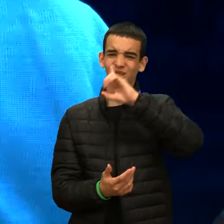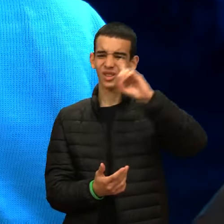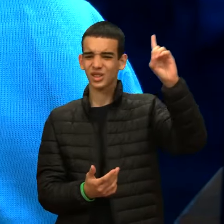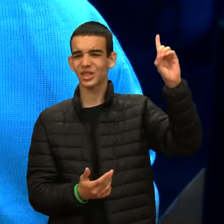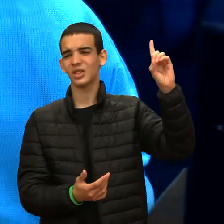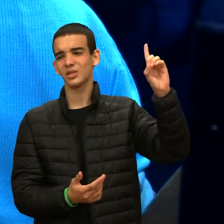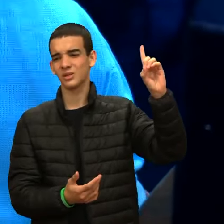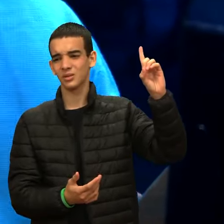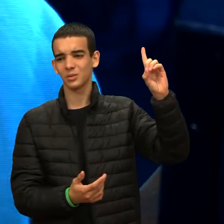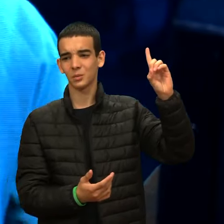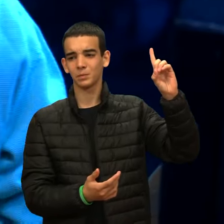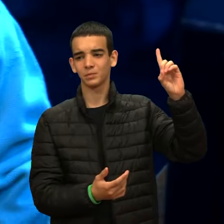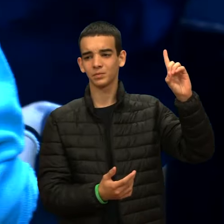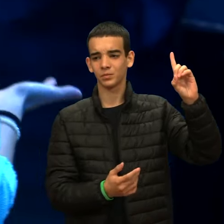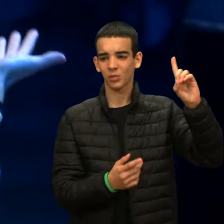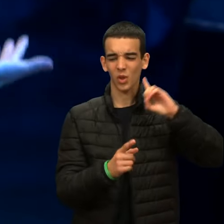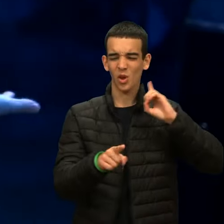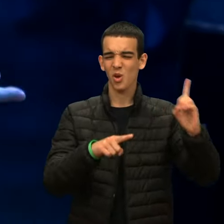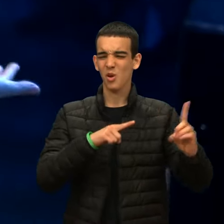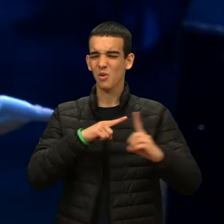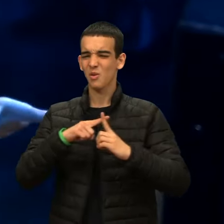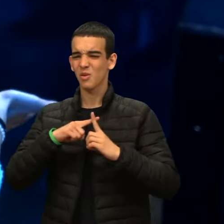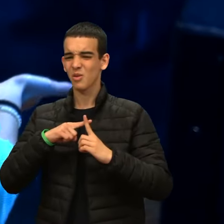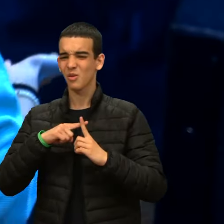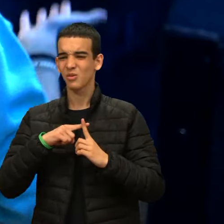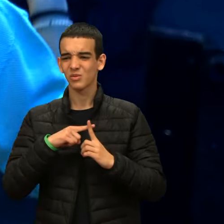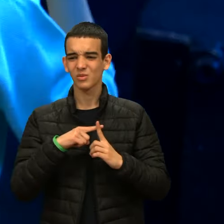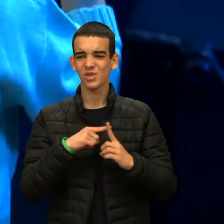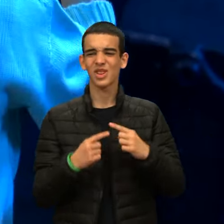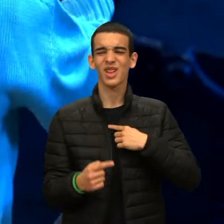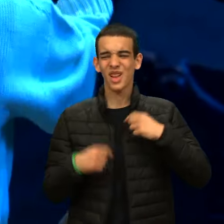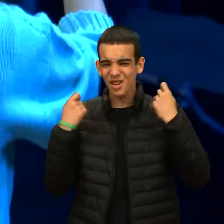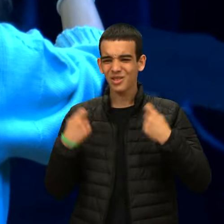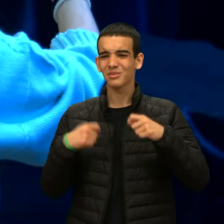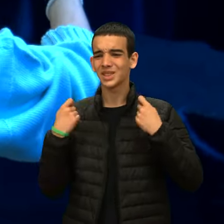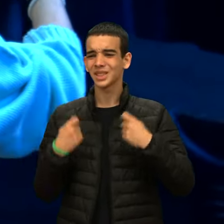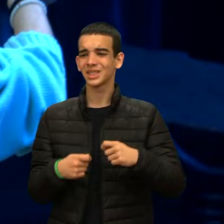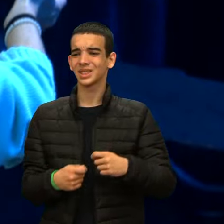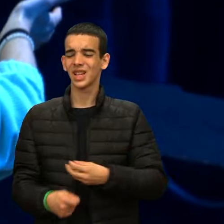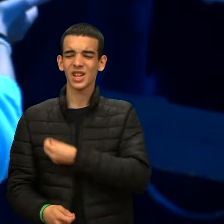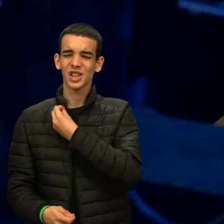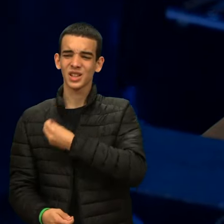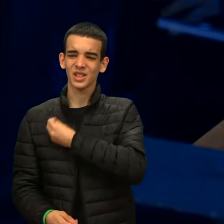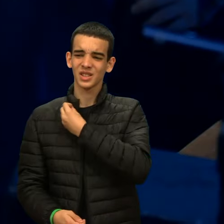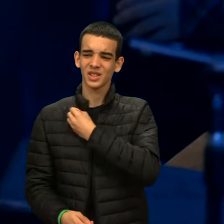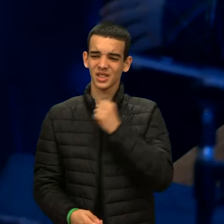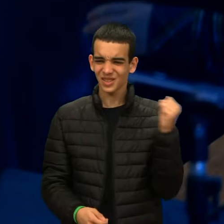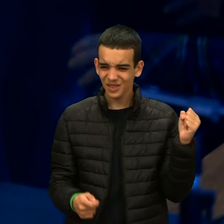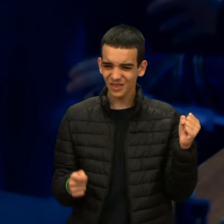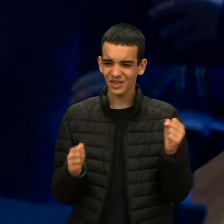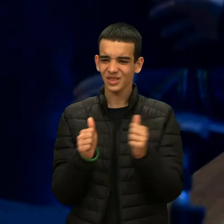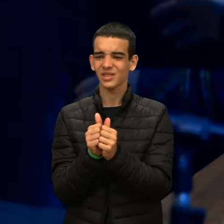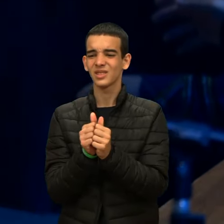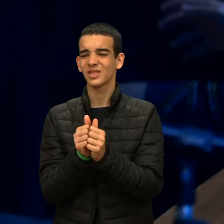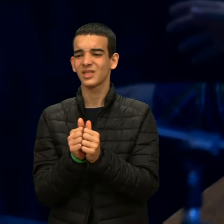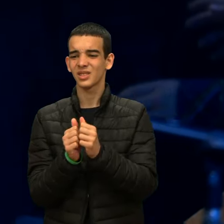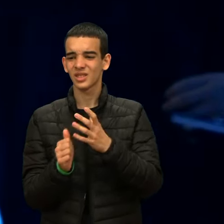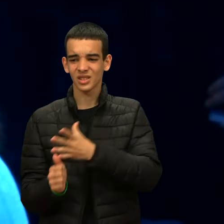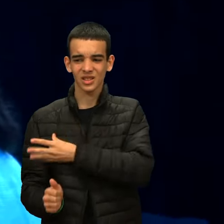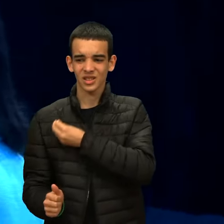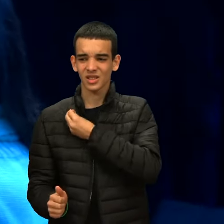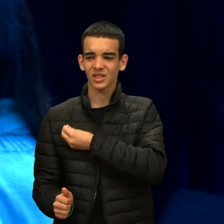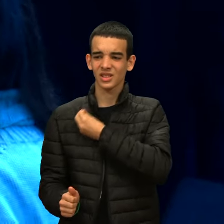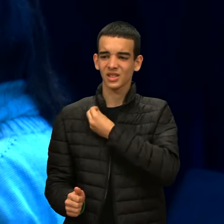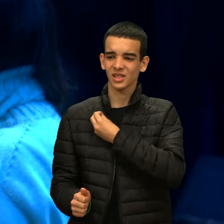contigo. Que a minha vida possa ser sua. Eu me entrego nas suas